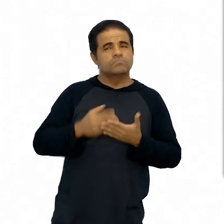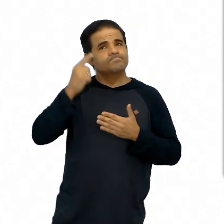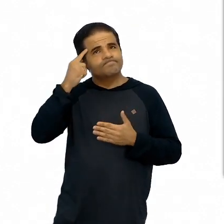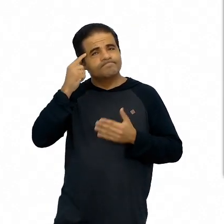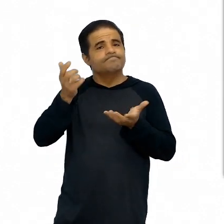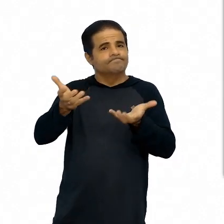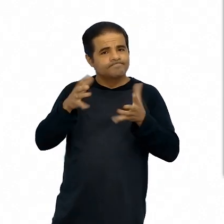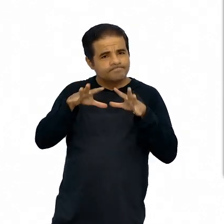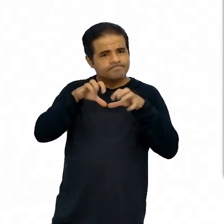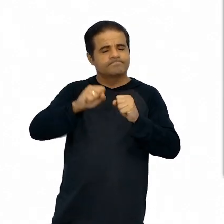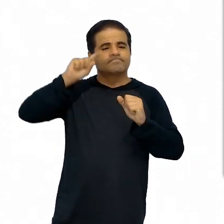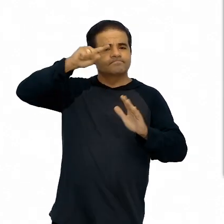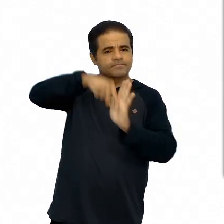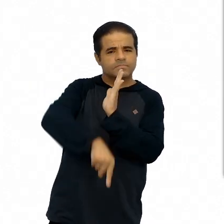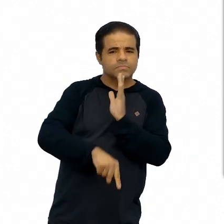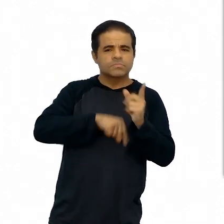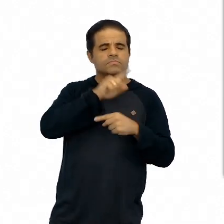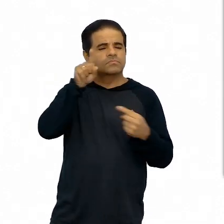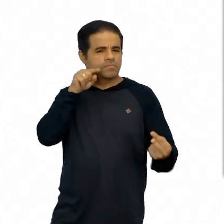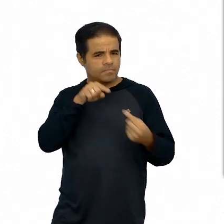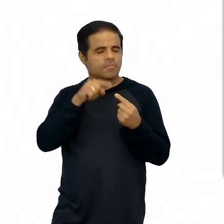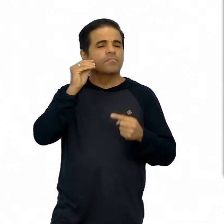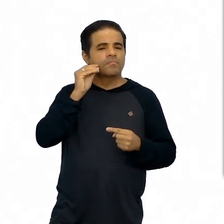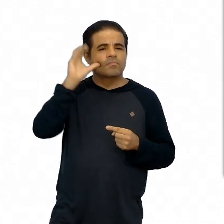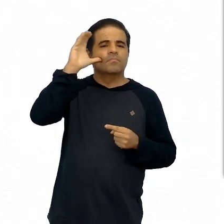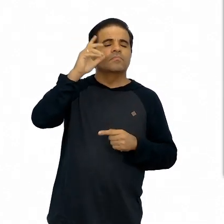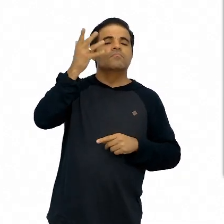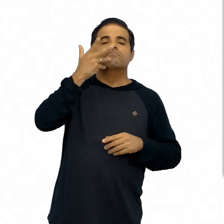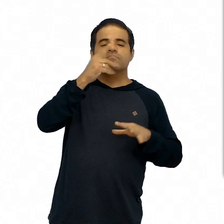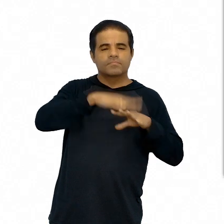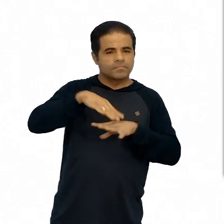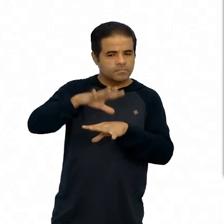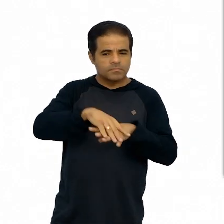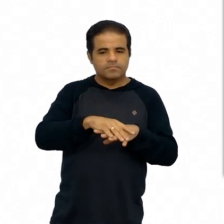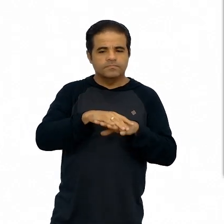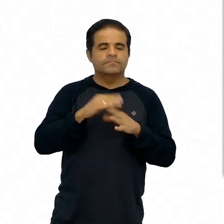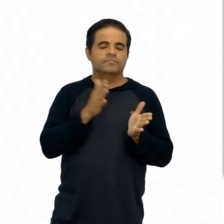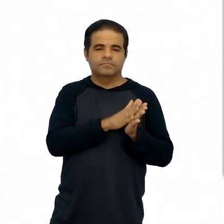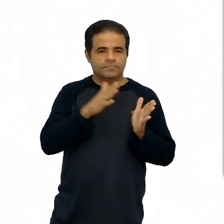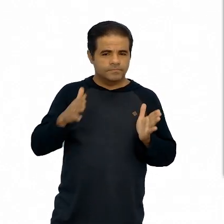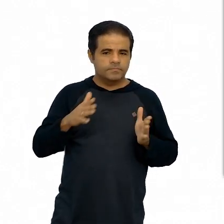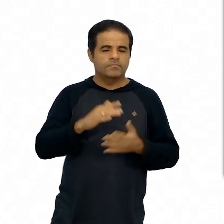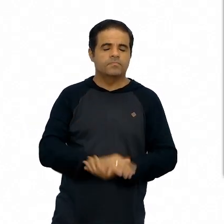que queiram se aprofundar nos objetos de conhecimento matemático em pauta, né,